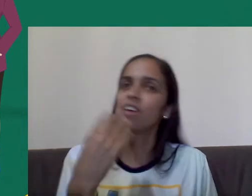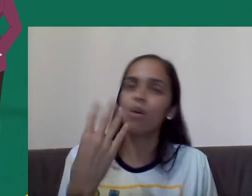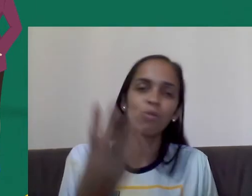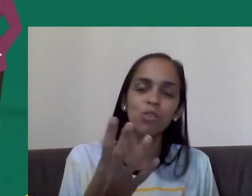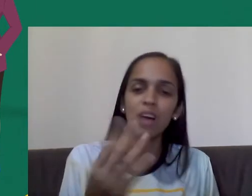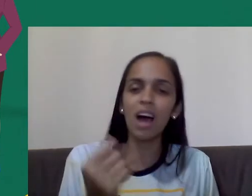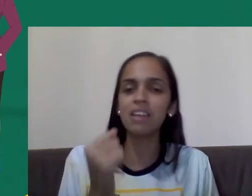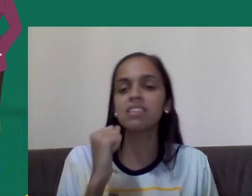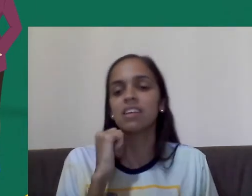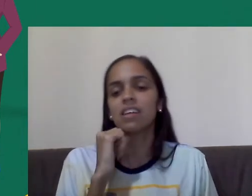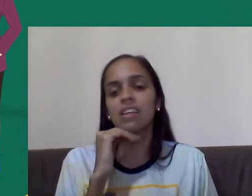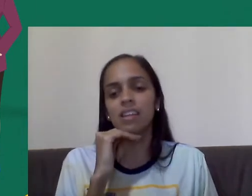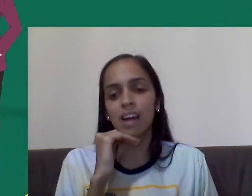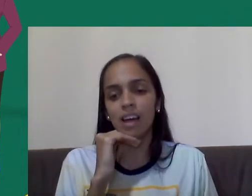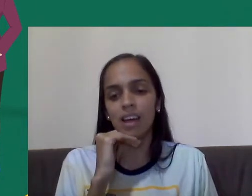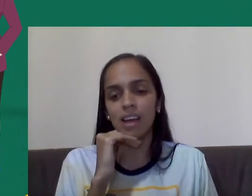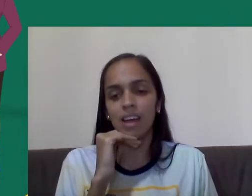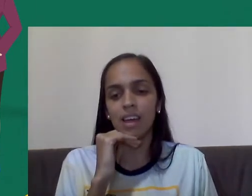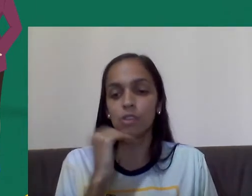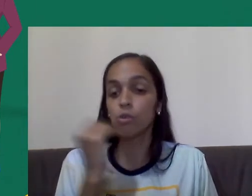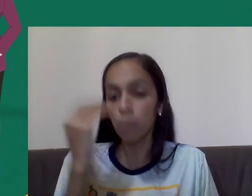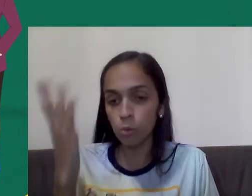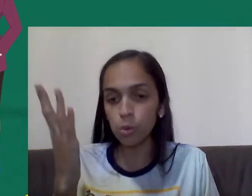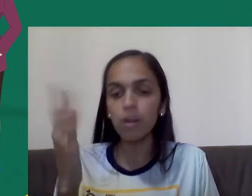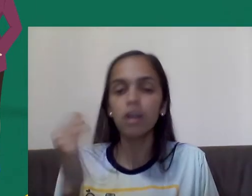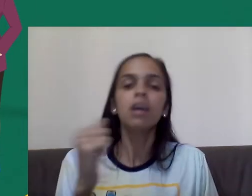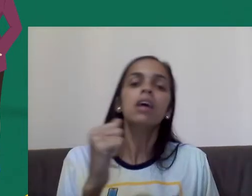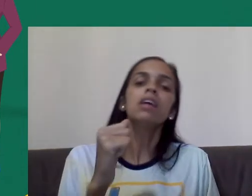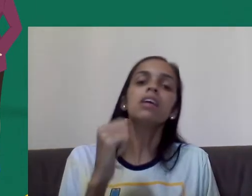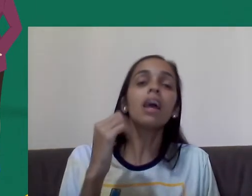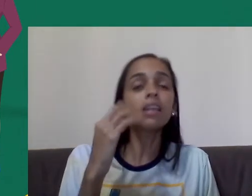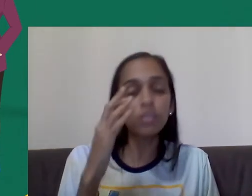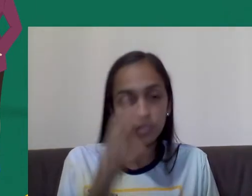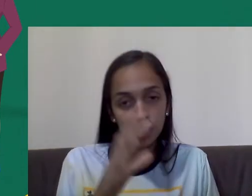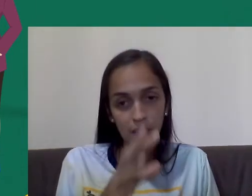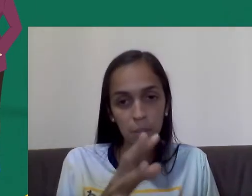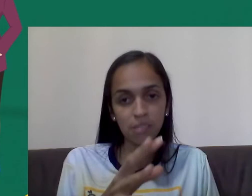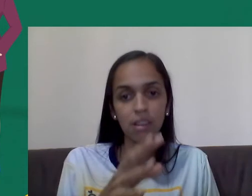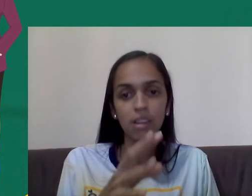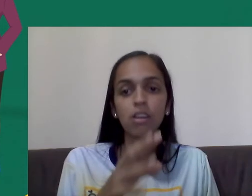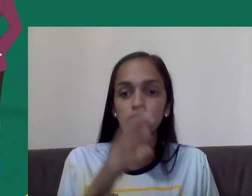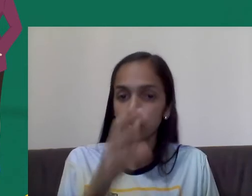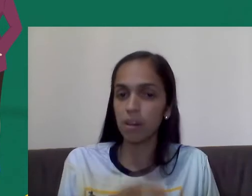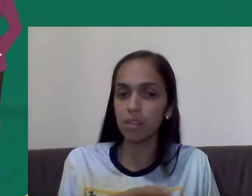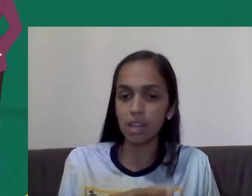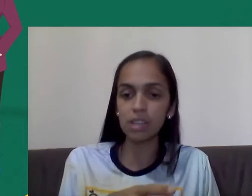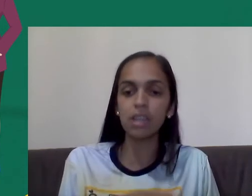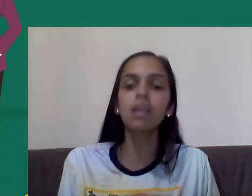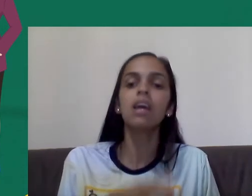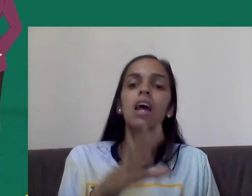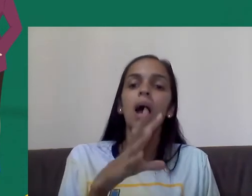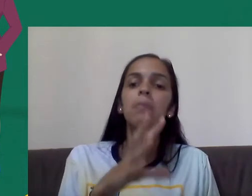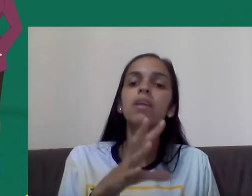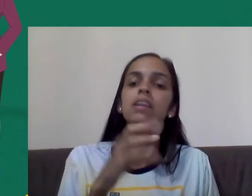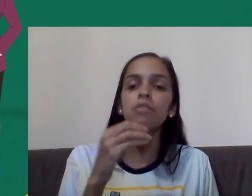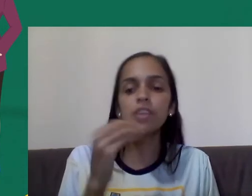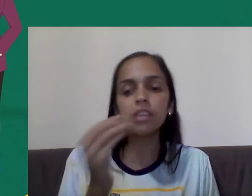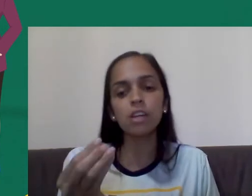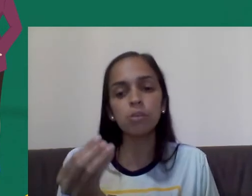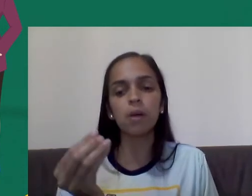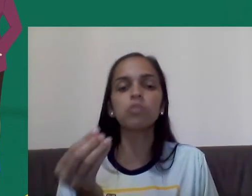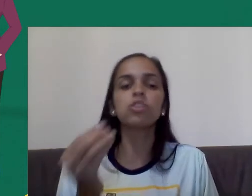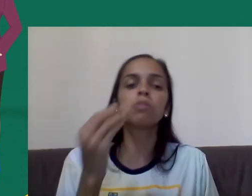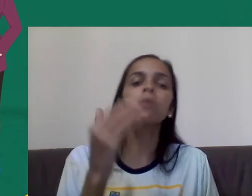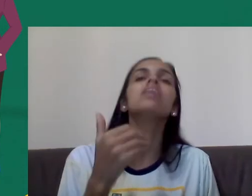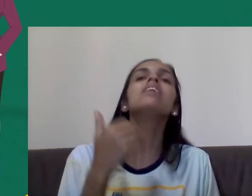em alguns lugares, né, do mundo. E aqui na sociedade brasileira, nós estamos falando daqui, a mulher ainda enfrenta